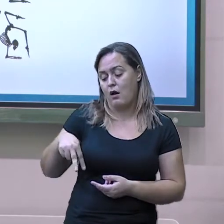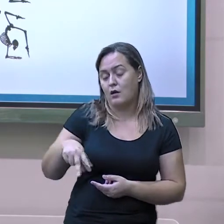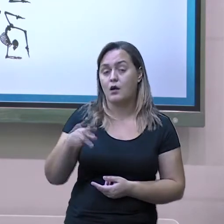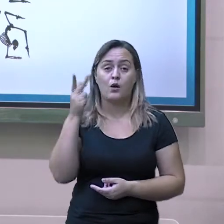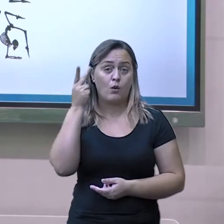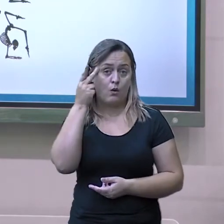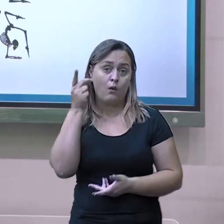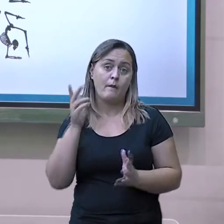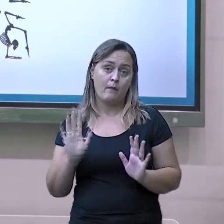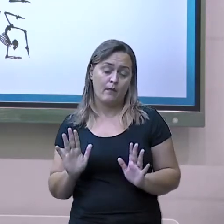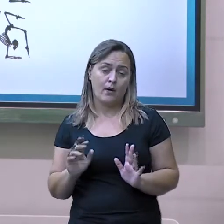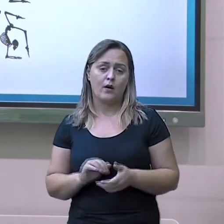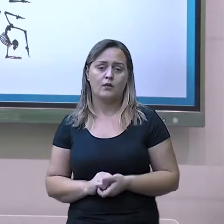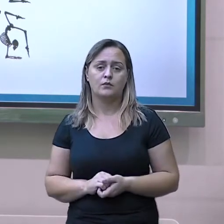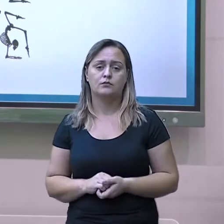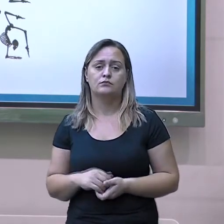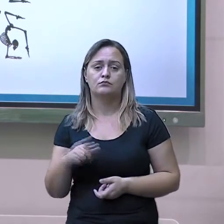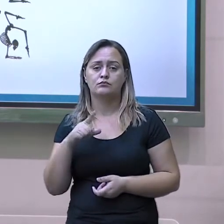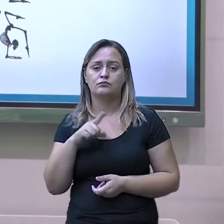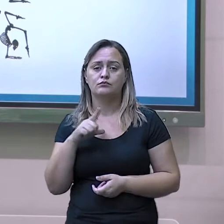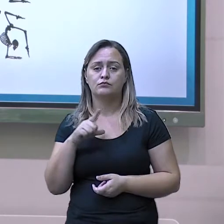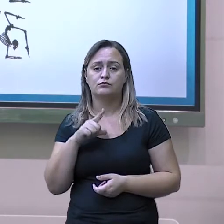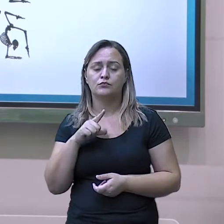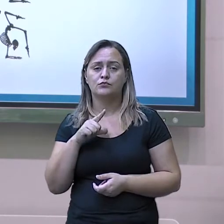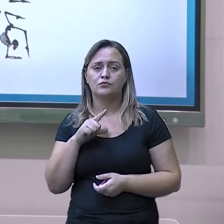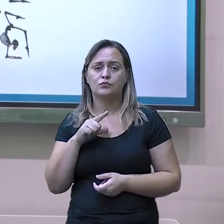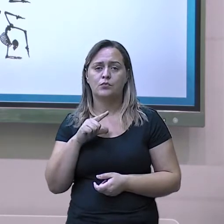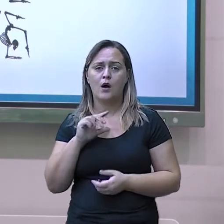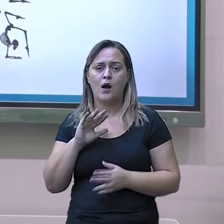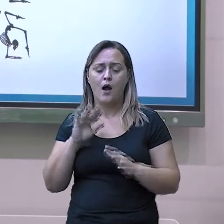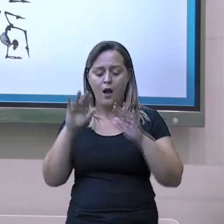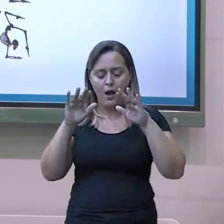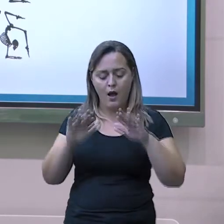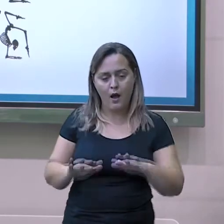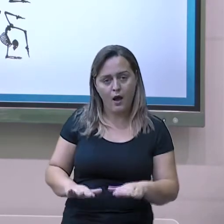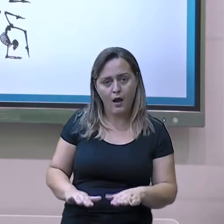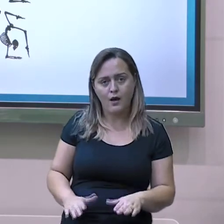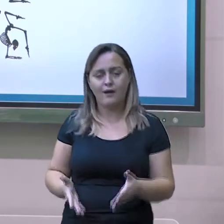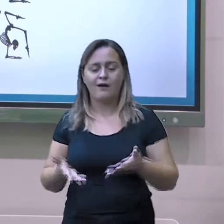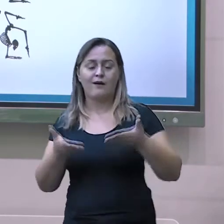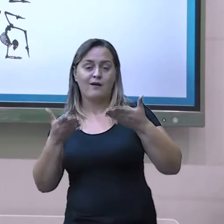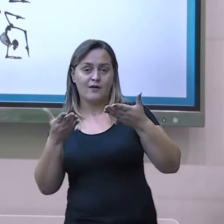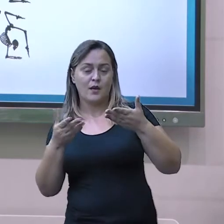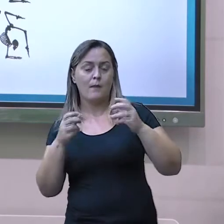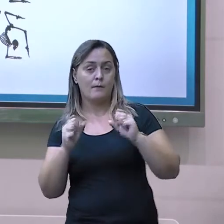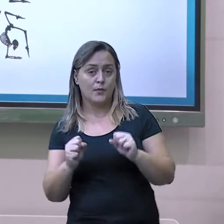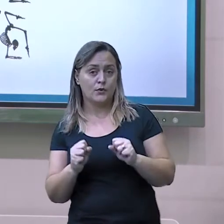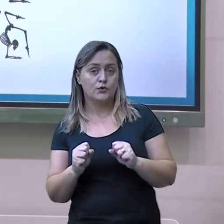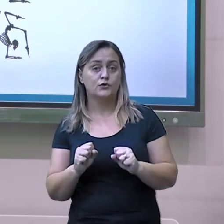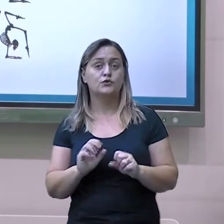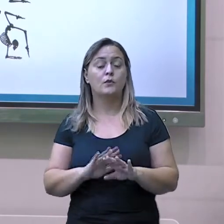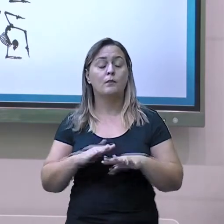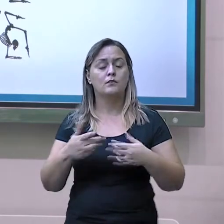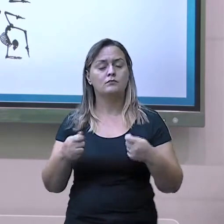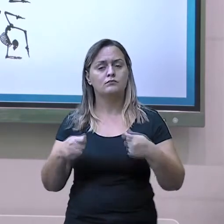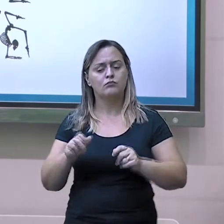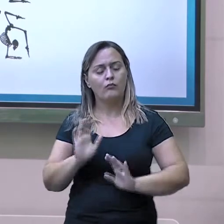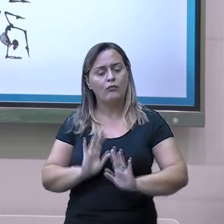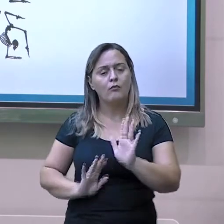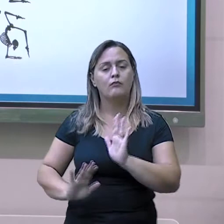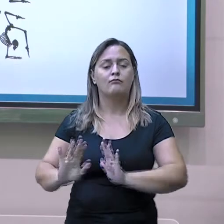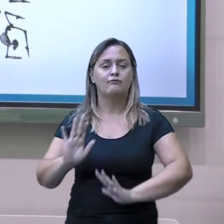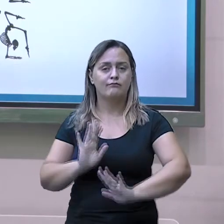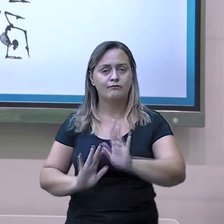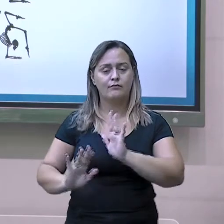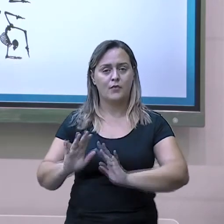muitas pessoas conseguem fazer esse movimento de abaixar e é importante todos os movimentos que a gente